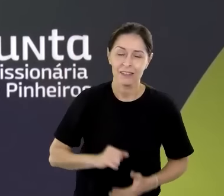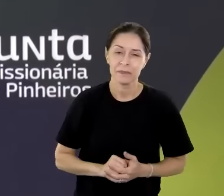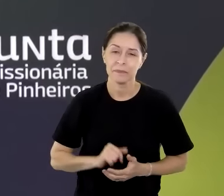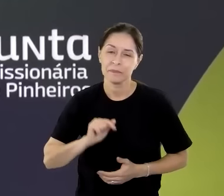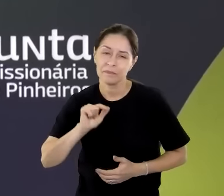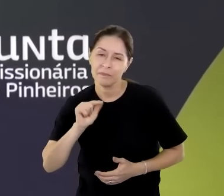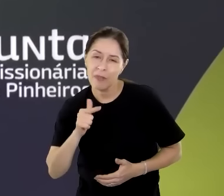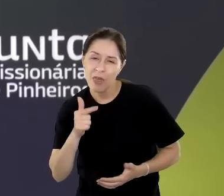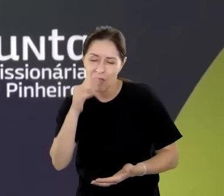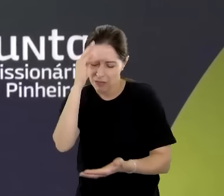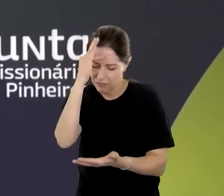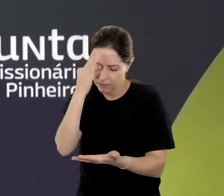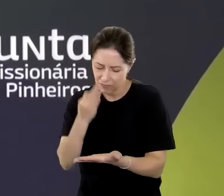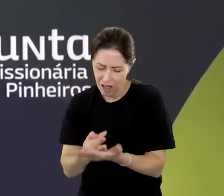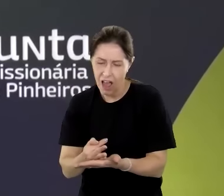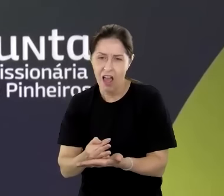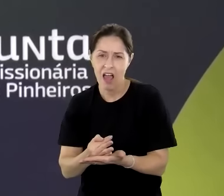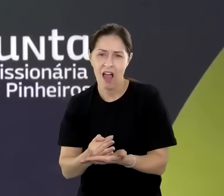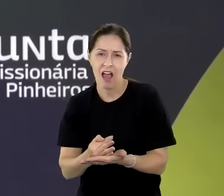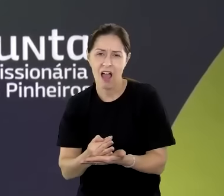confiança em Deus.